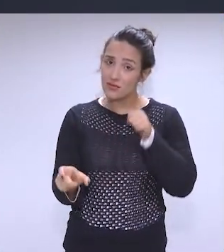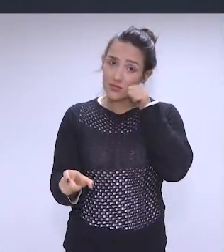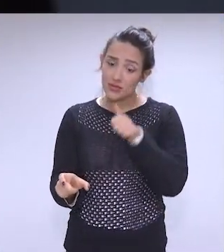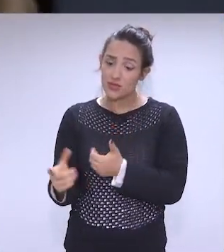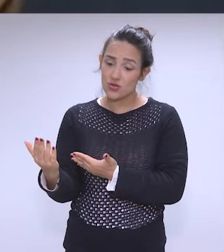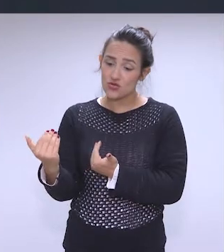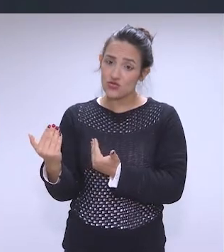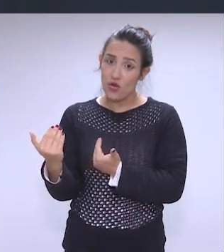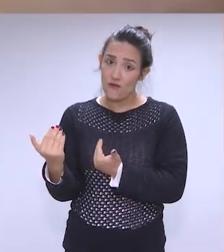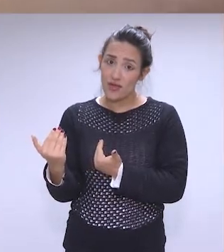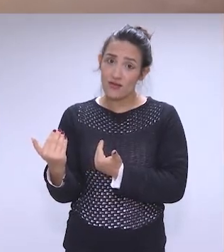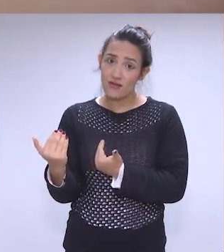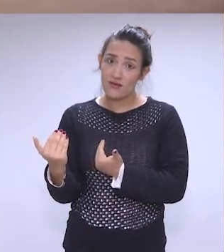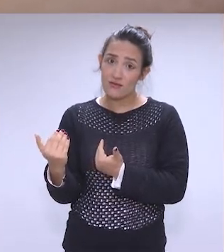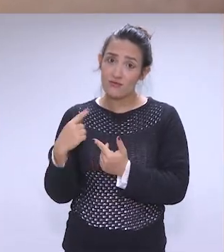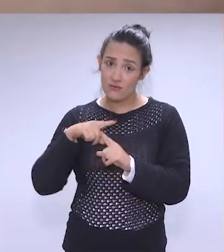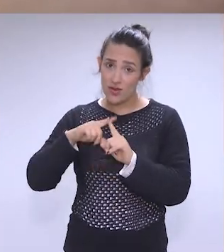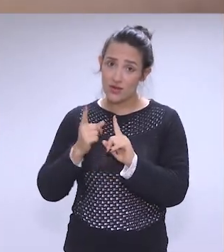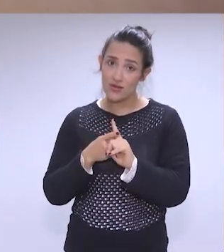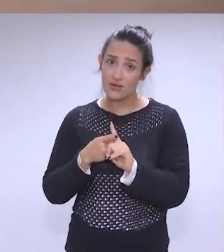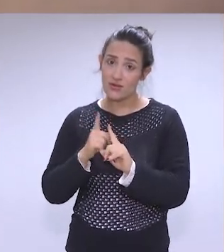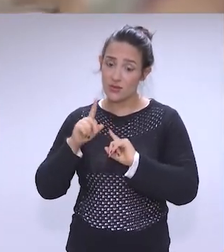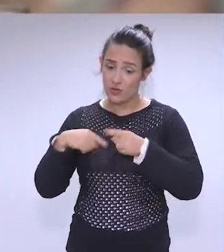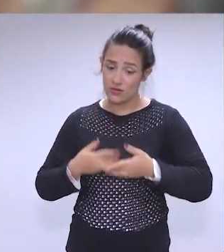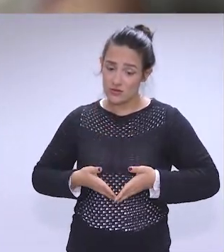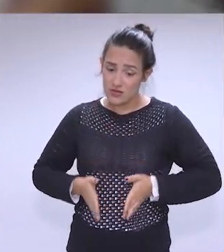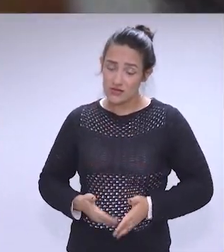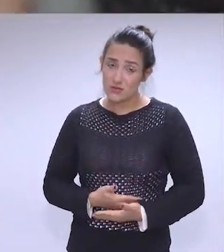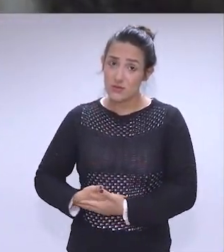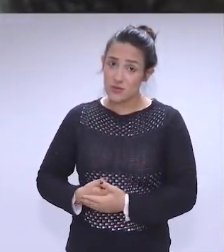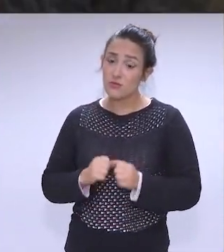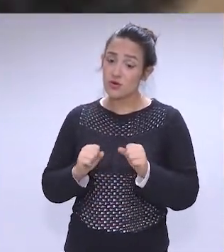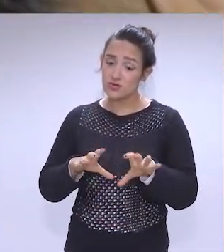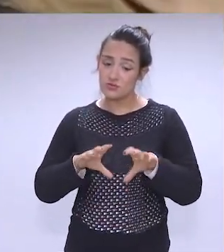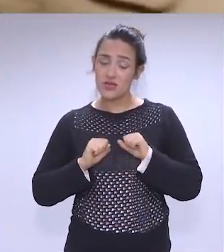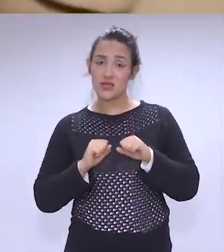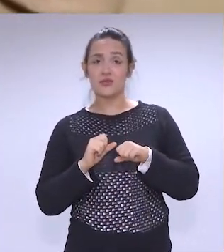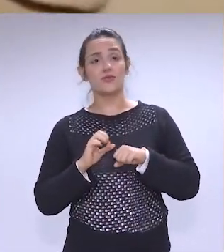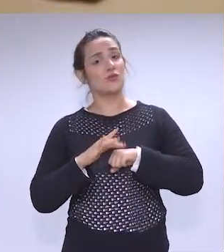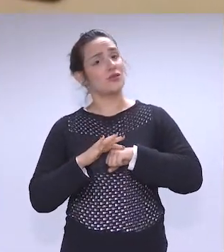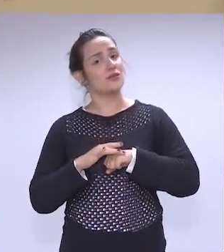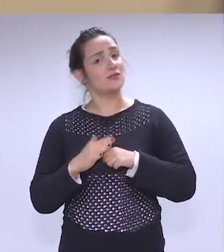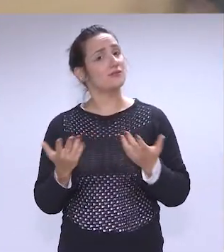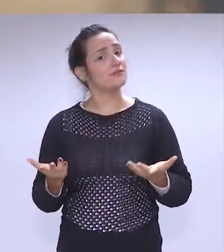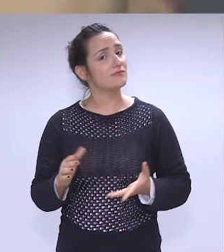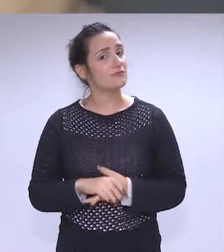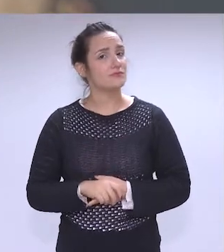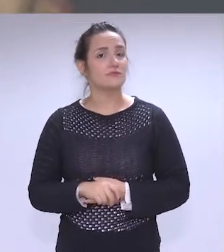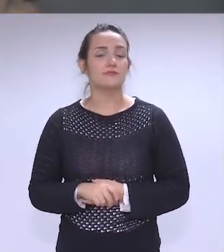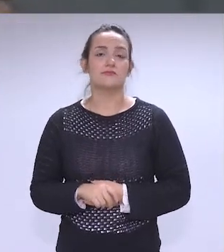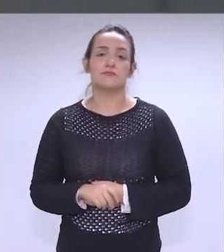jovens adolescentes, elas vão estar sujeitas a doenças.